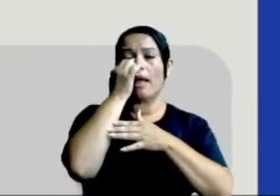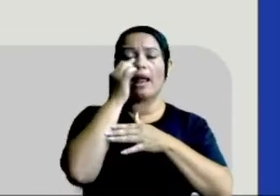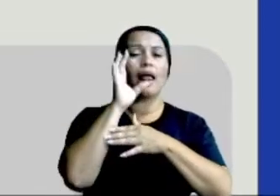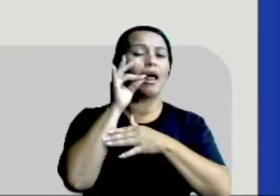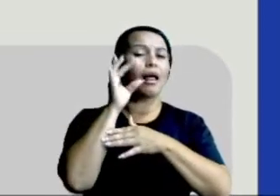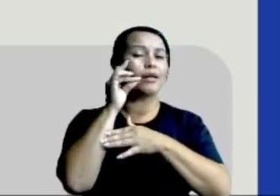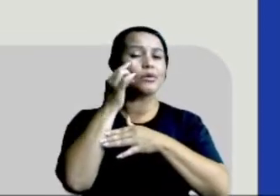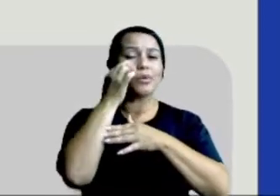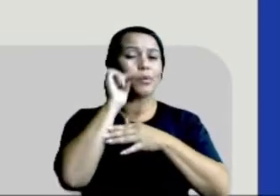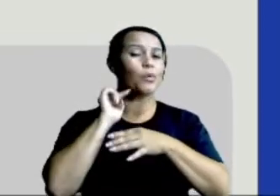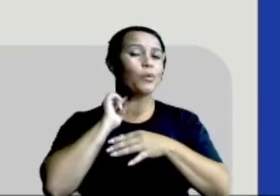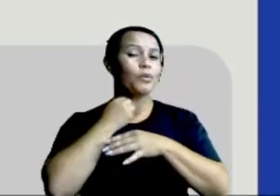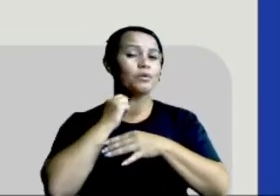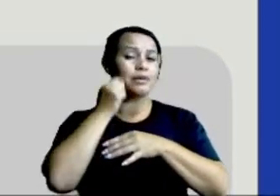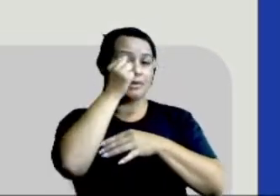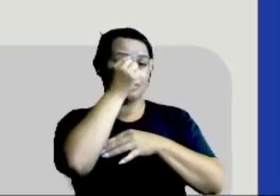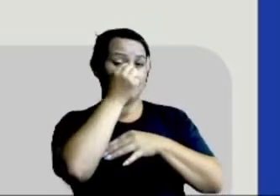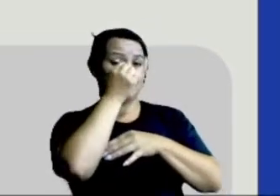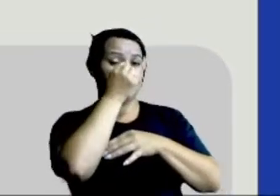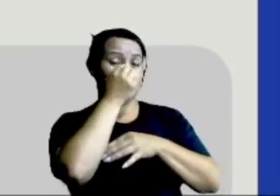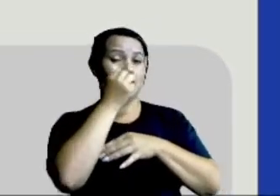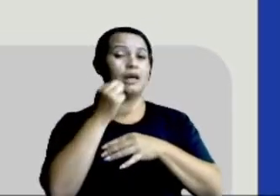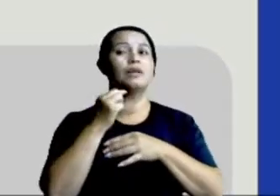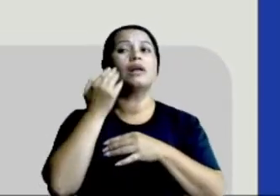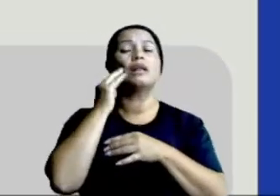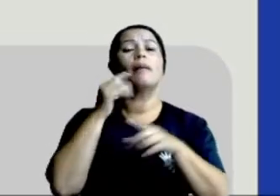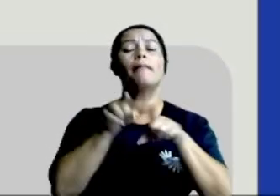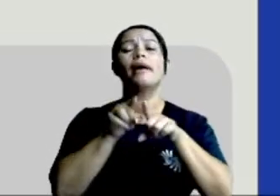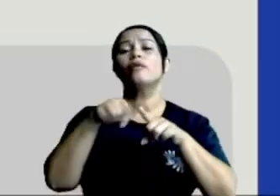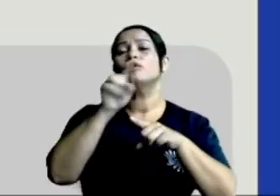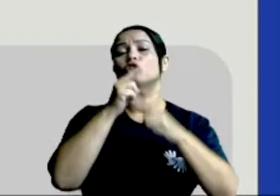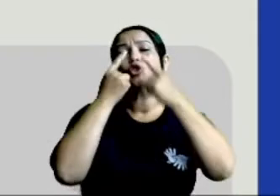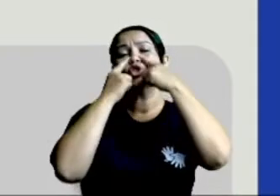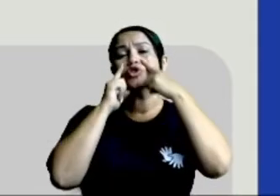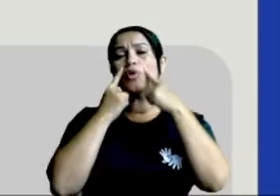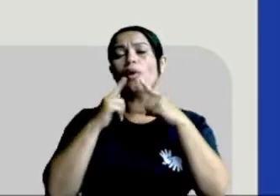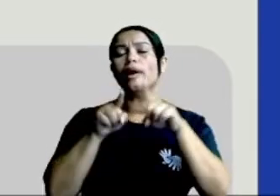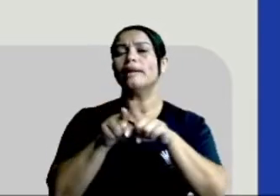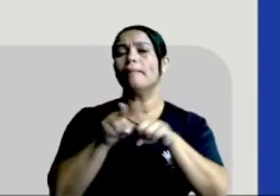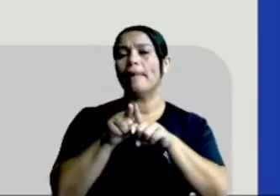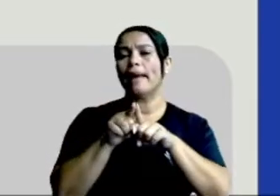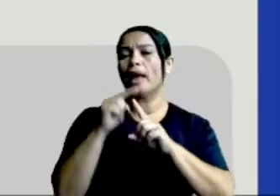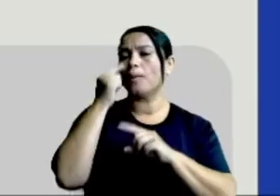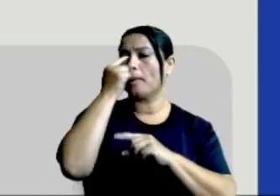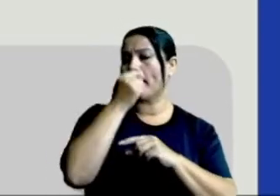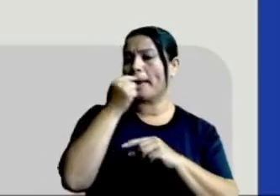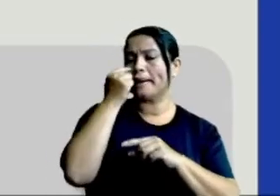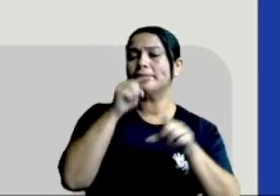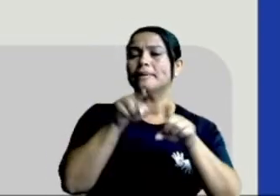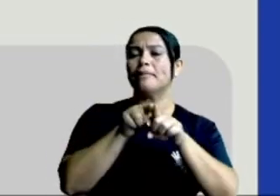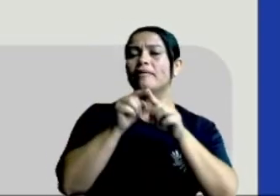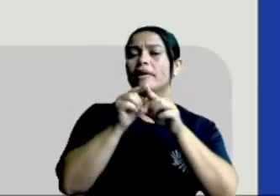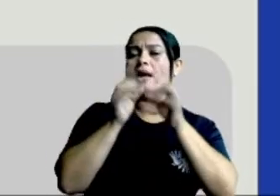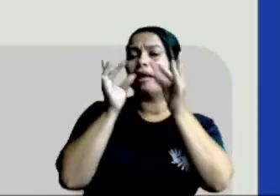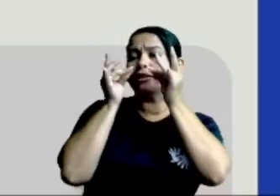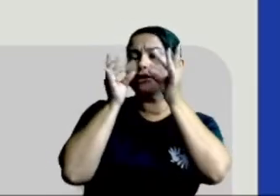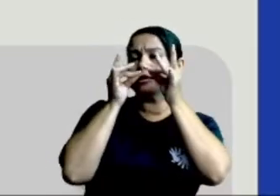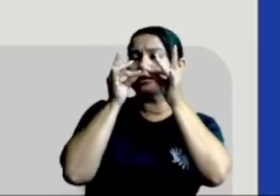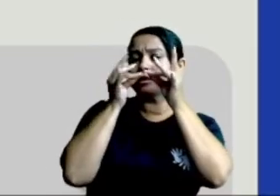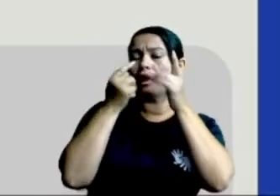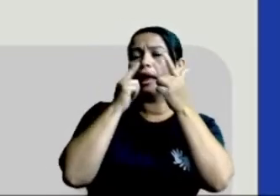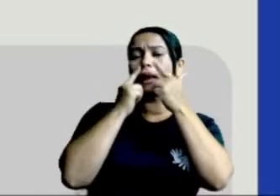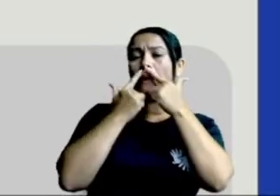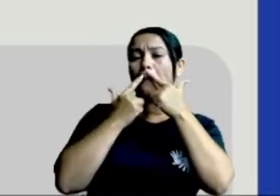Quando acordamos. Além disso, já percebeu que quando você chora, nosso nariz também fica úmido e